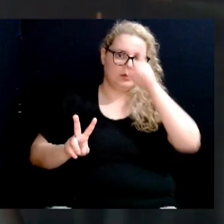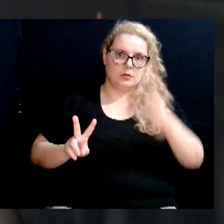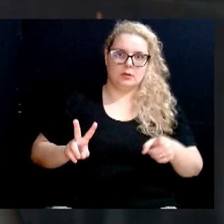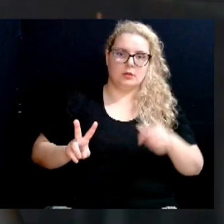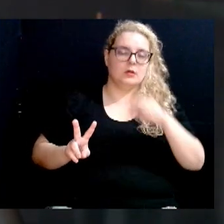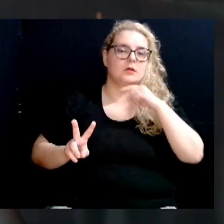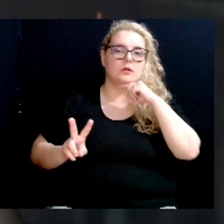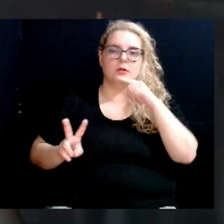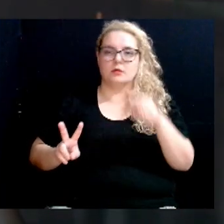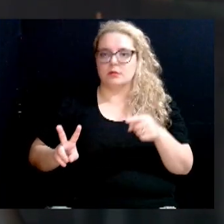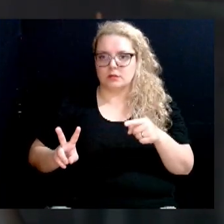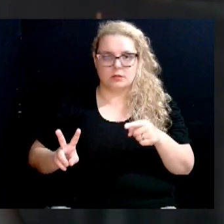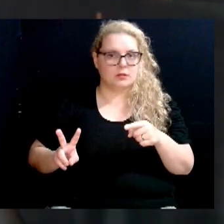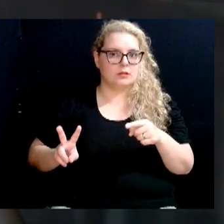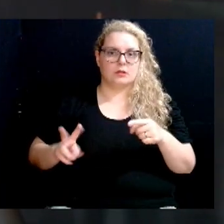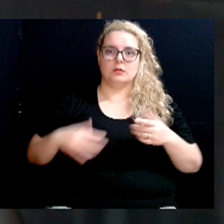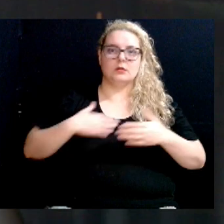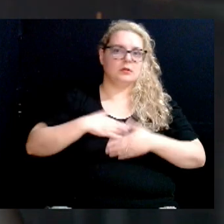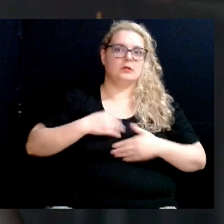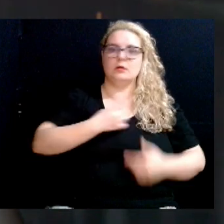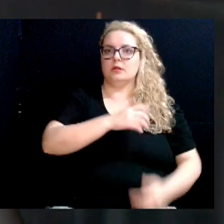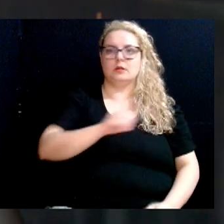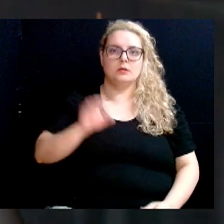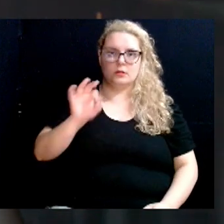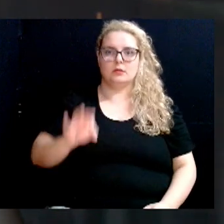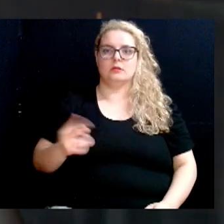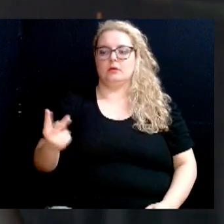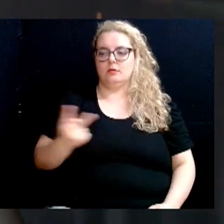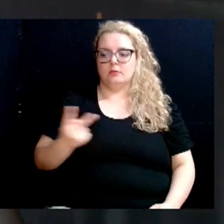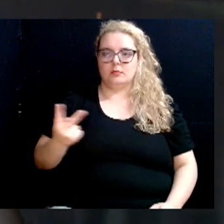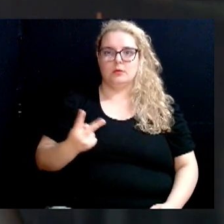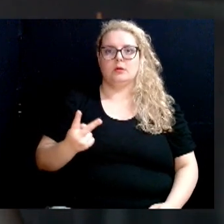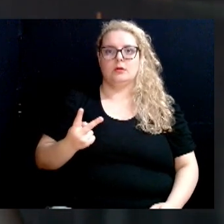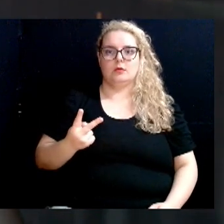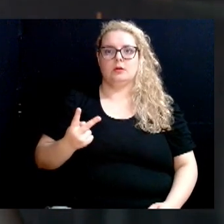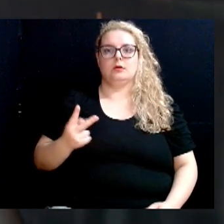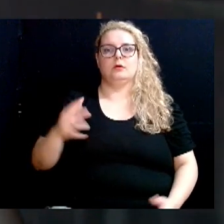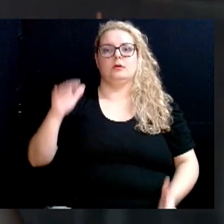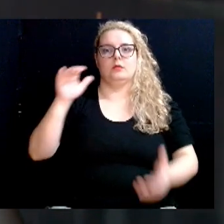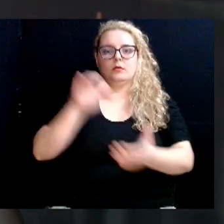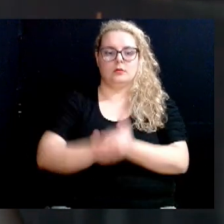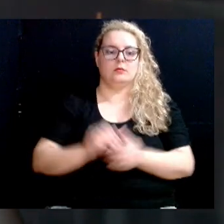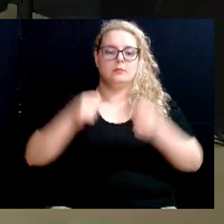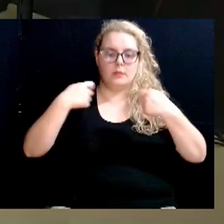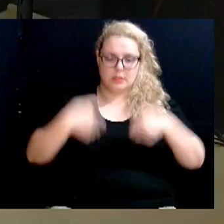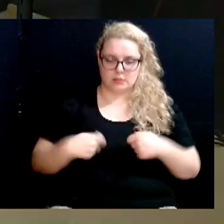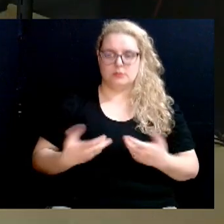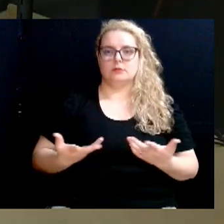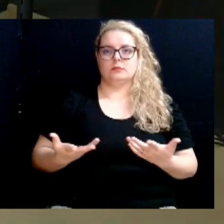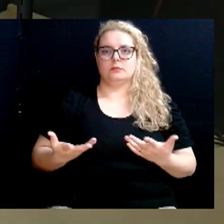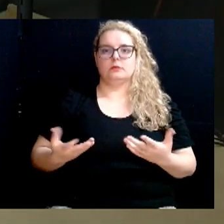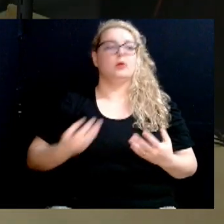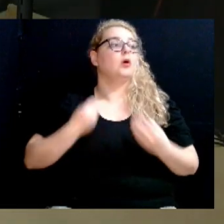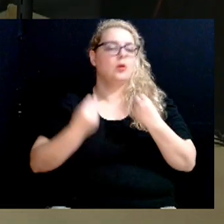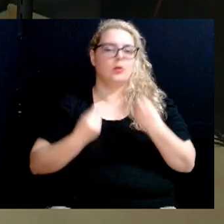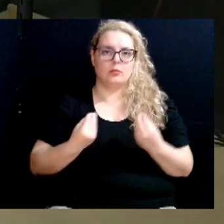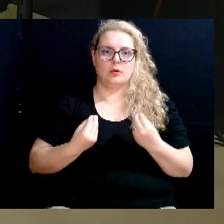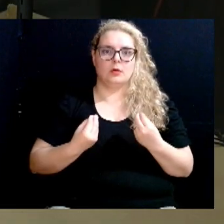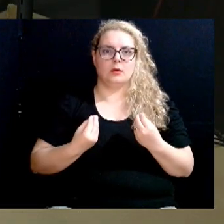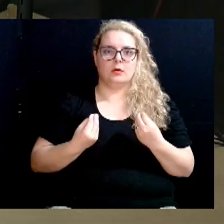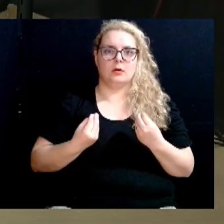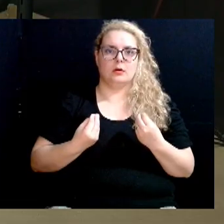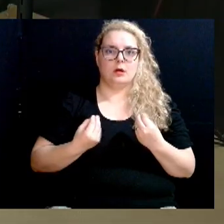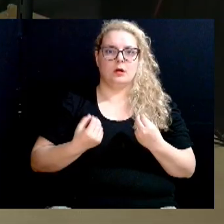totalmente agradabilizado, mas o casal, a entidade casal vai. Como assim? Alguém tem que ceder. Os